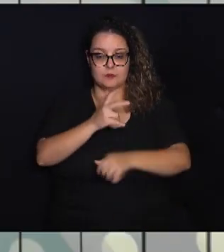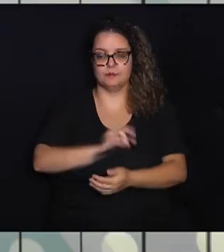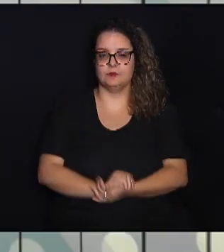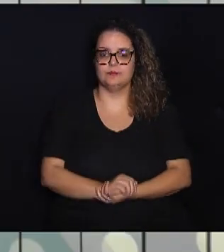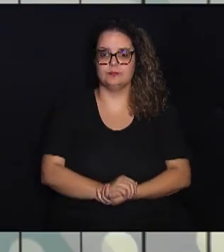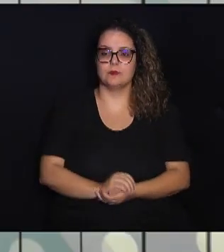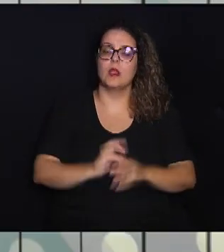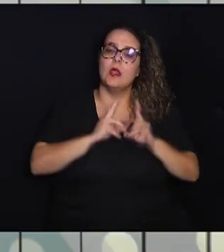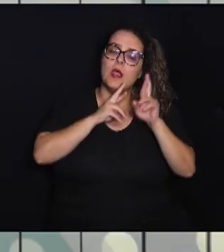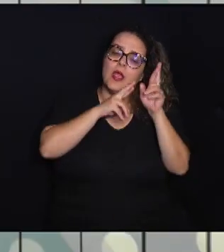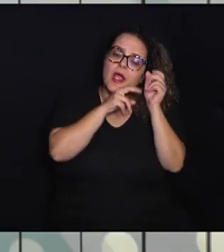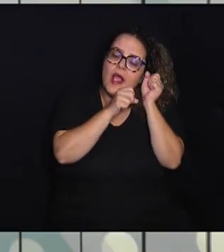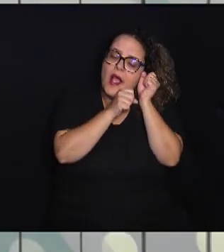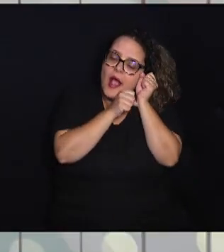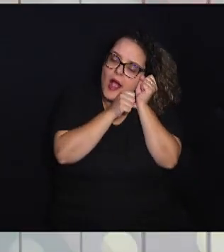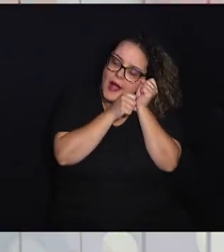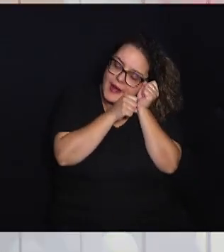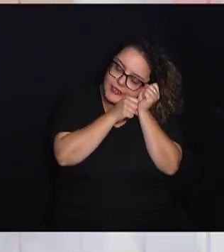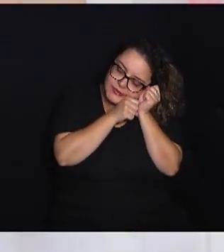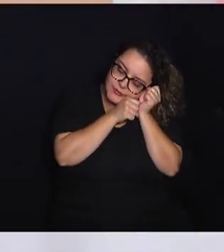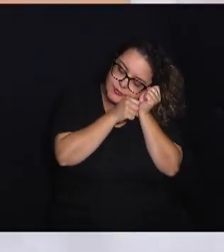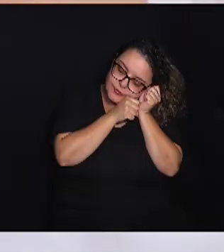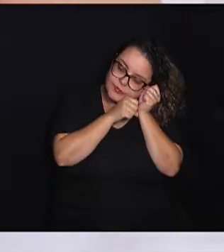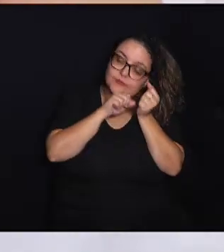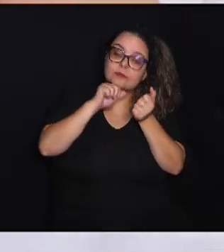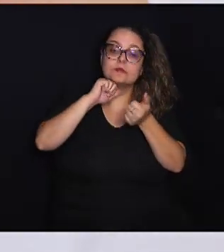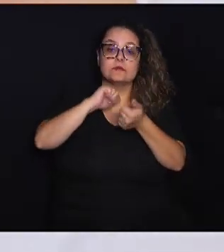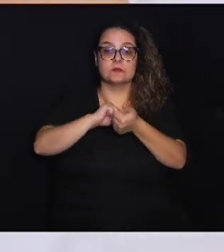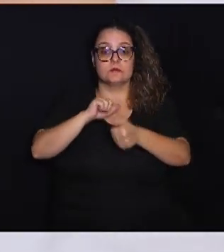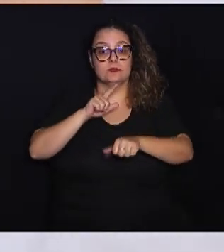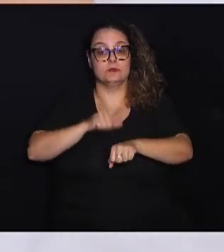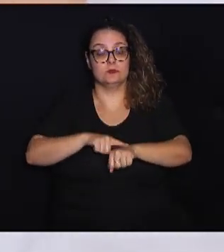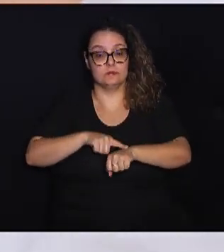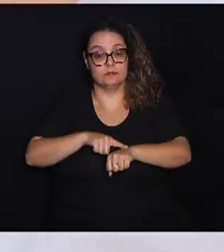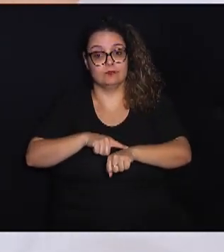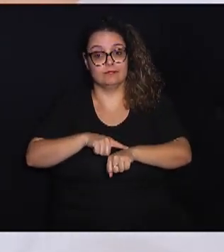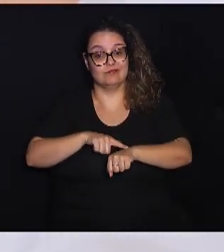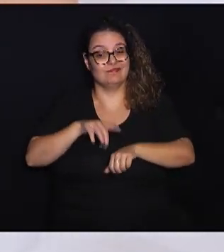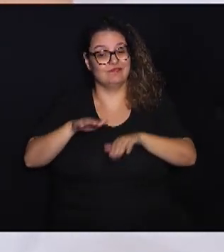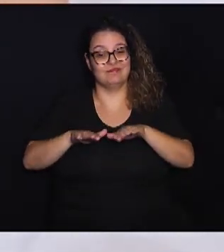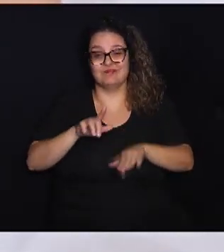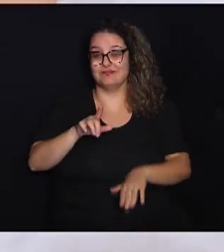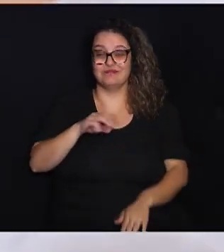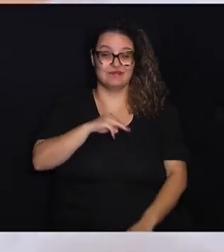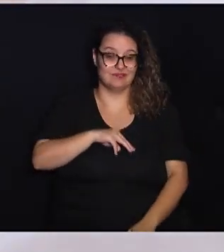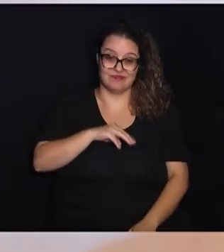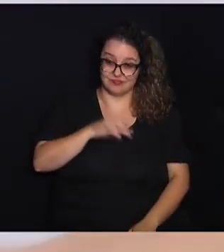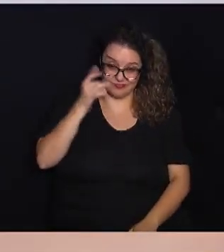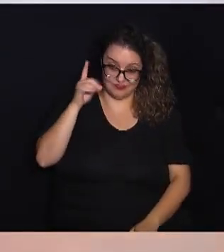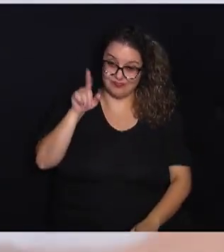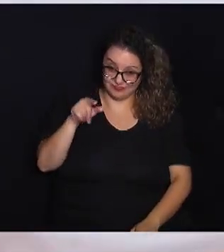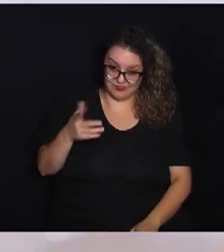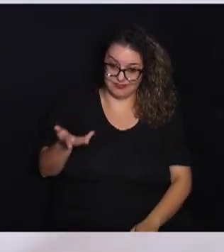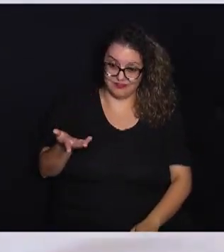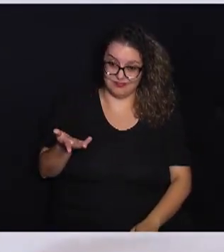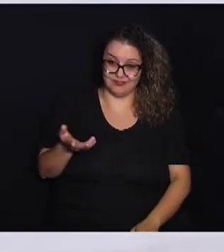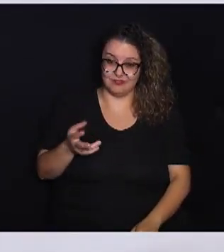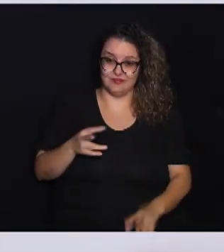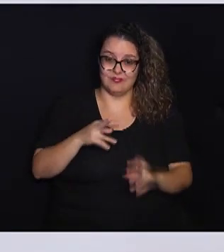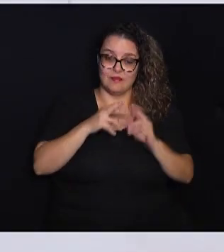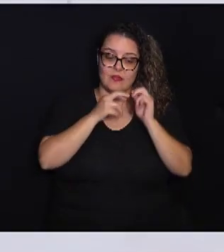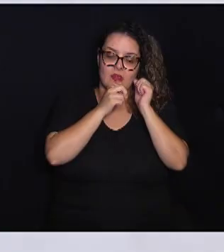Dormir bem, com qualidade e pelo tempo adequado nem sempre é uma tarefa fácil, não é mesmo? O sono é um